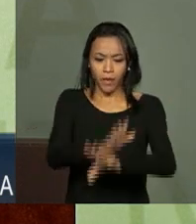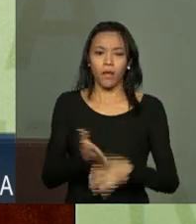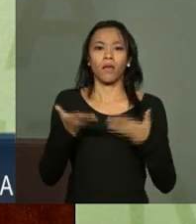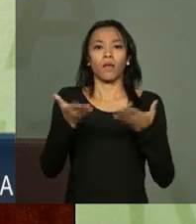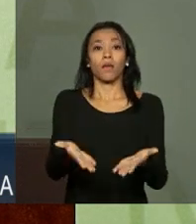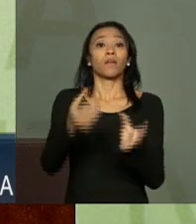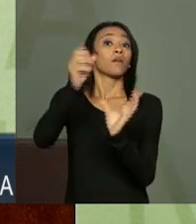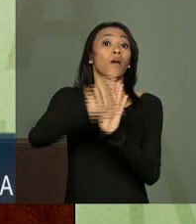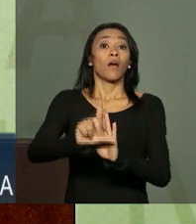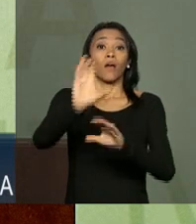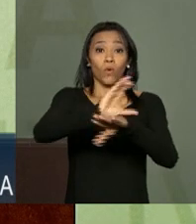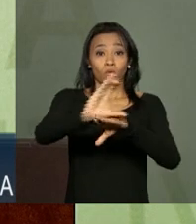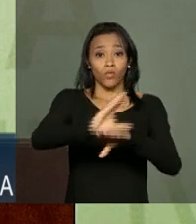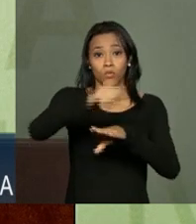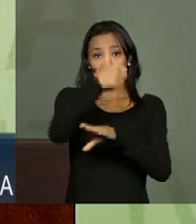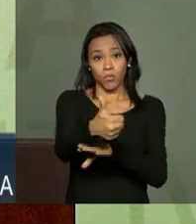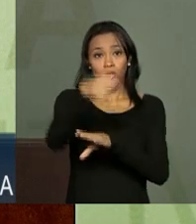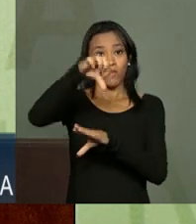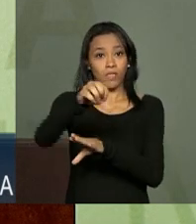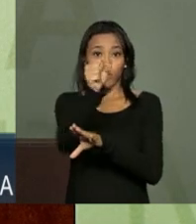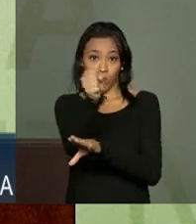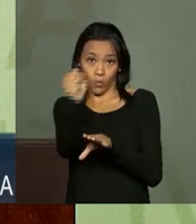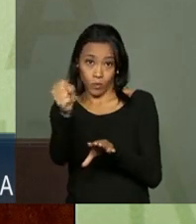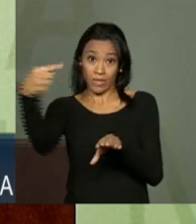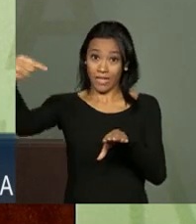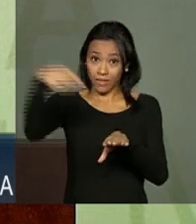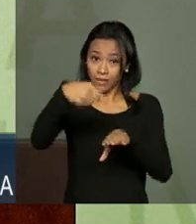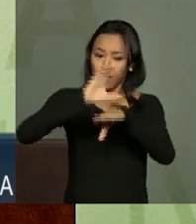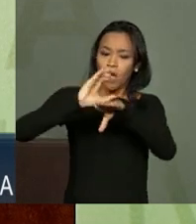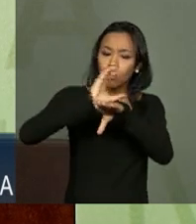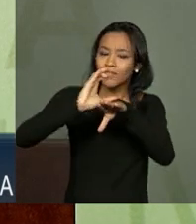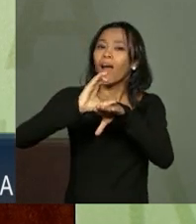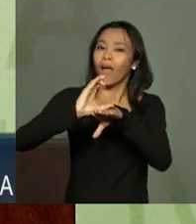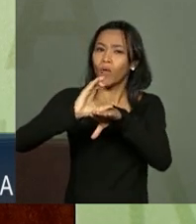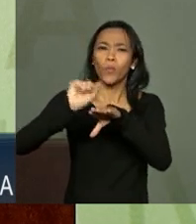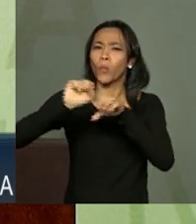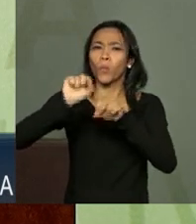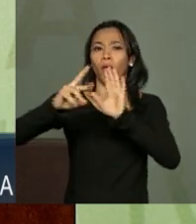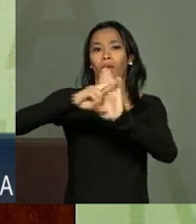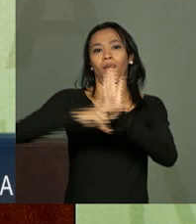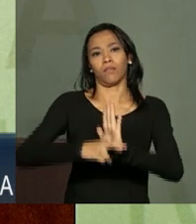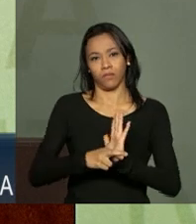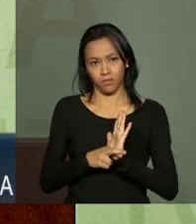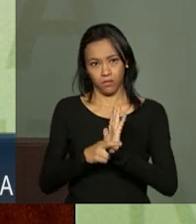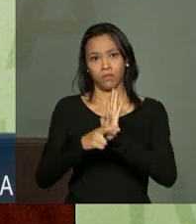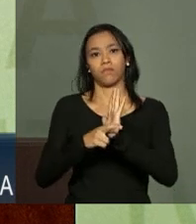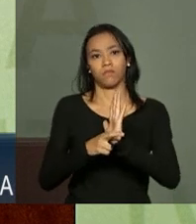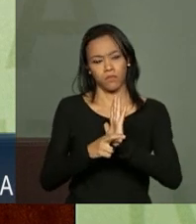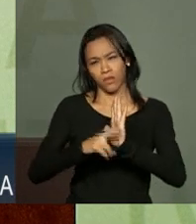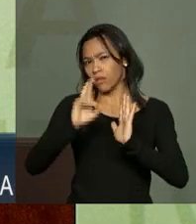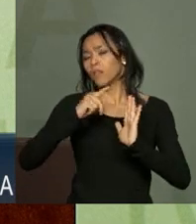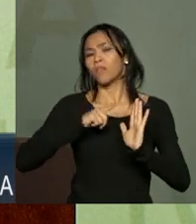de 1988. Lá estão as regras do jogo. Além disso, em